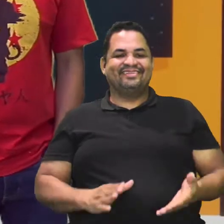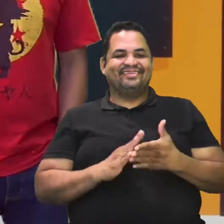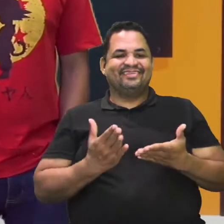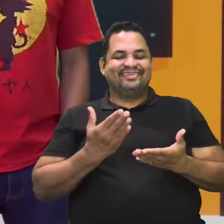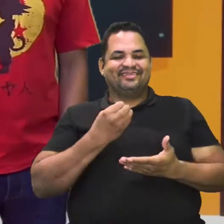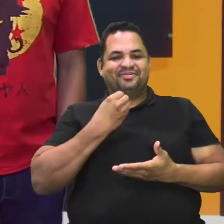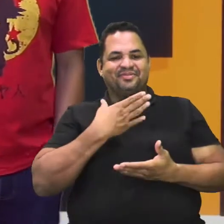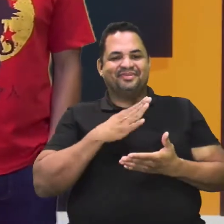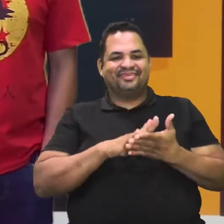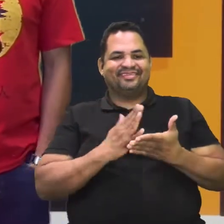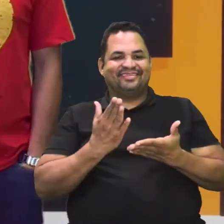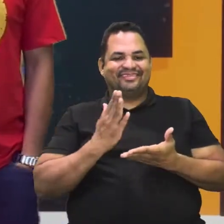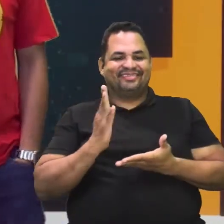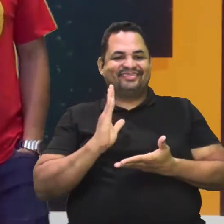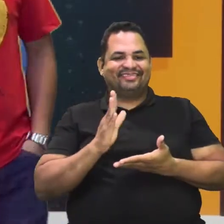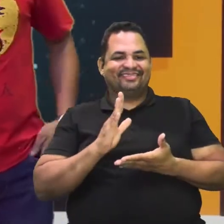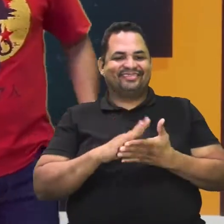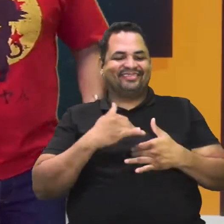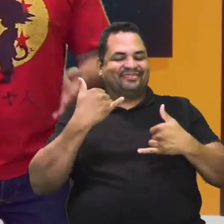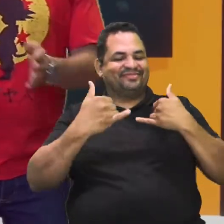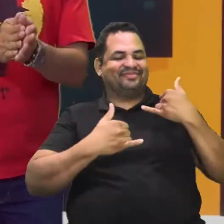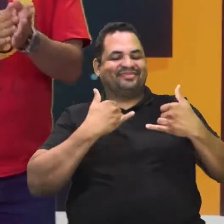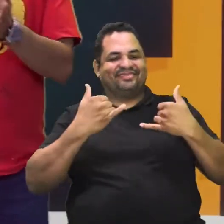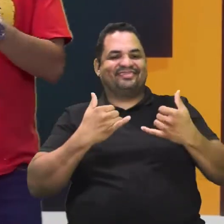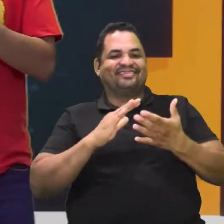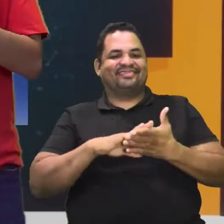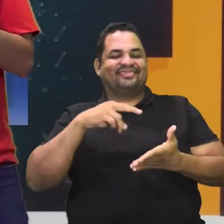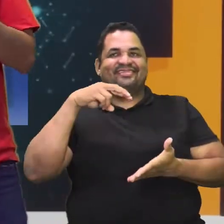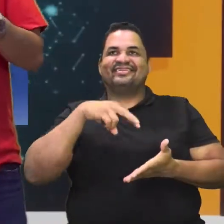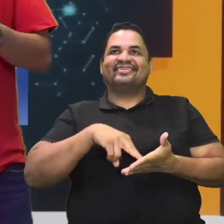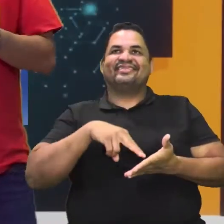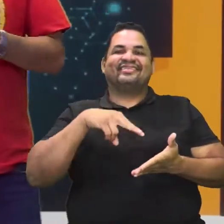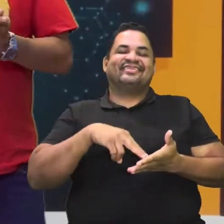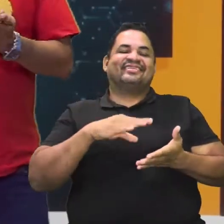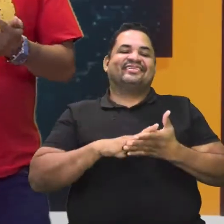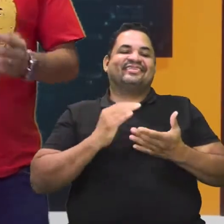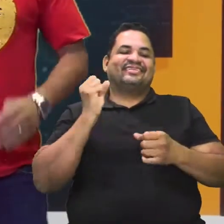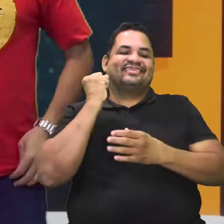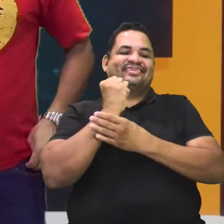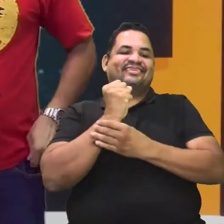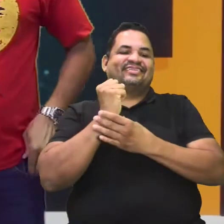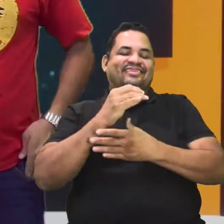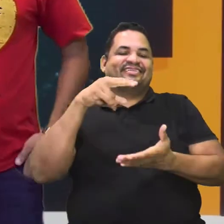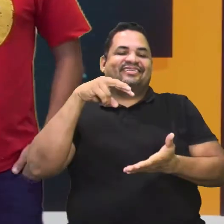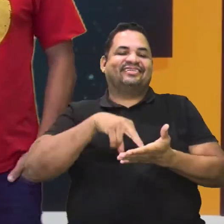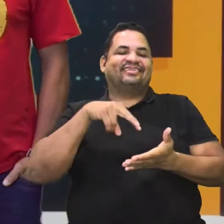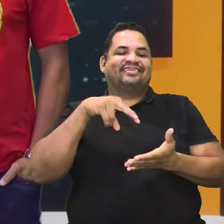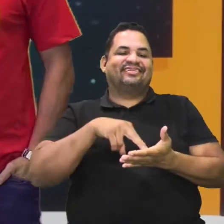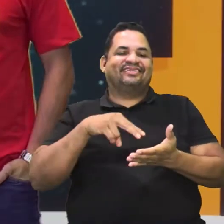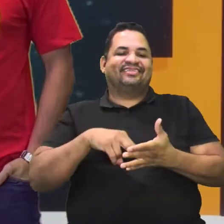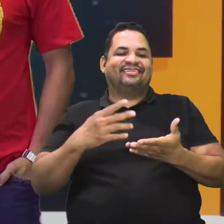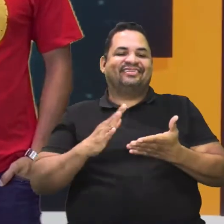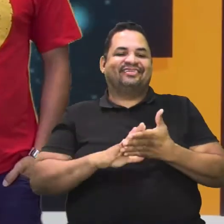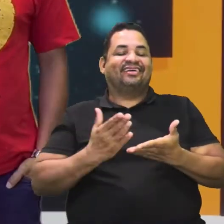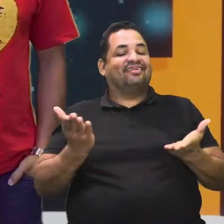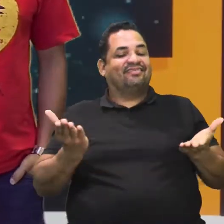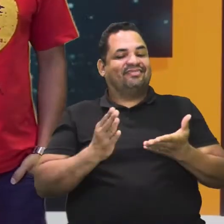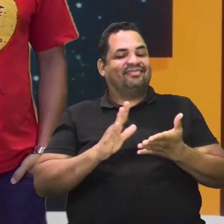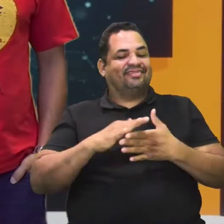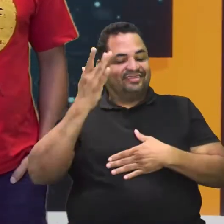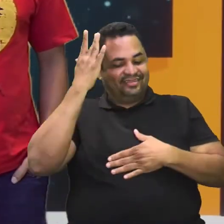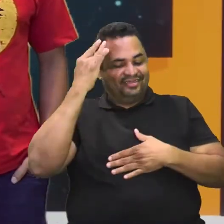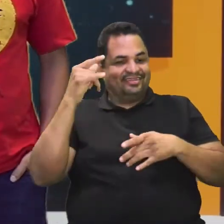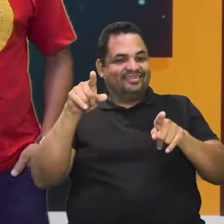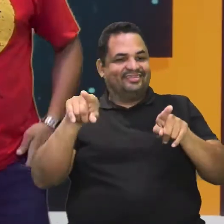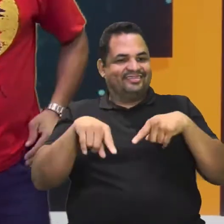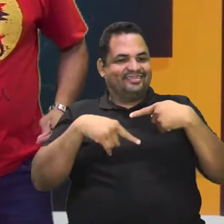O bom que aqui a gente se diverte. A diversão é garantida. Alegria agora é amanhã. Agora é amanhã.